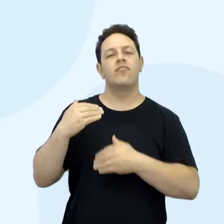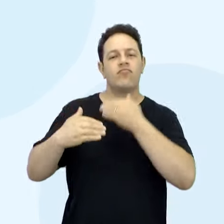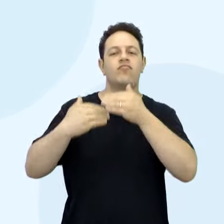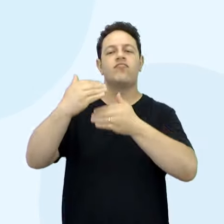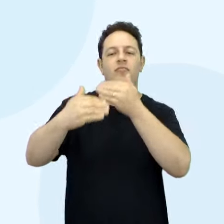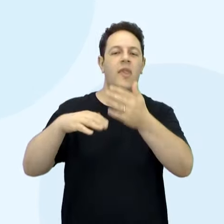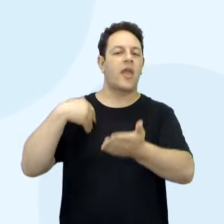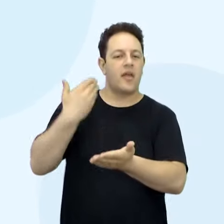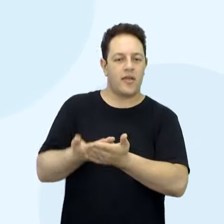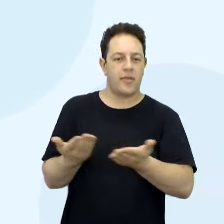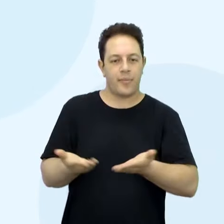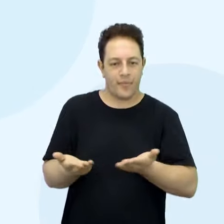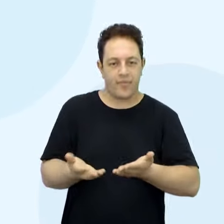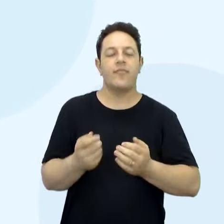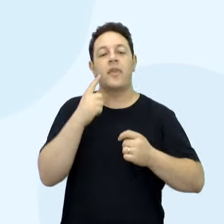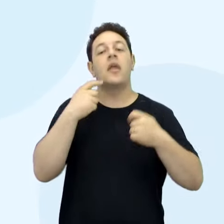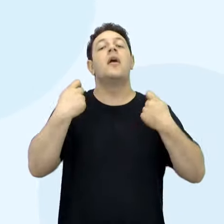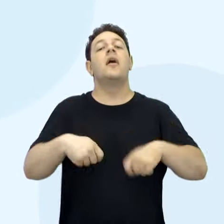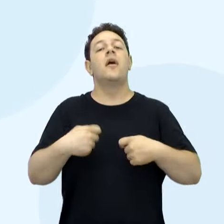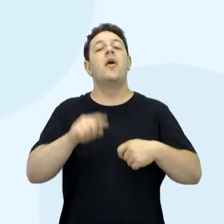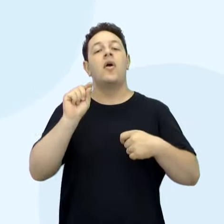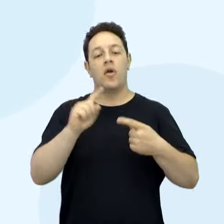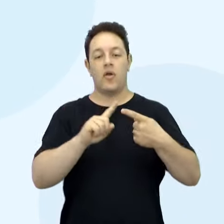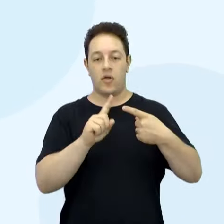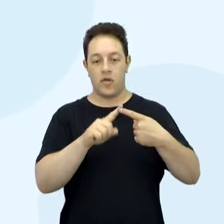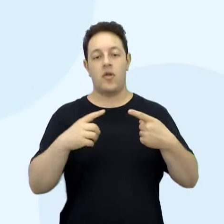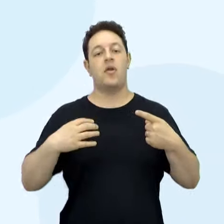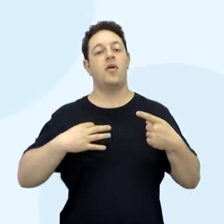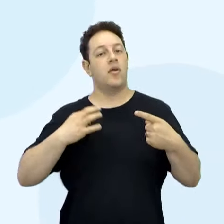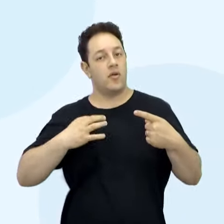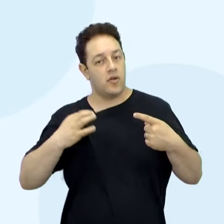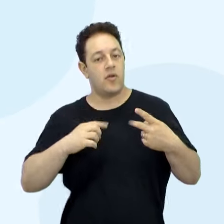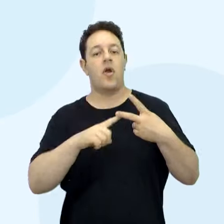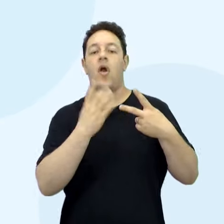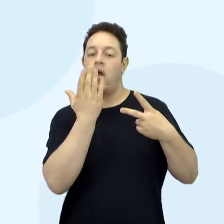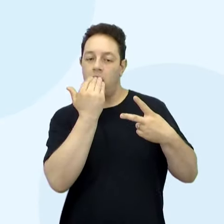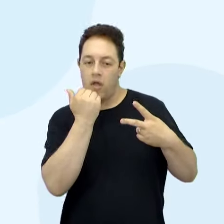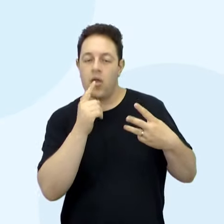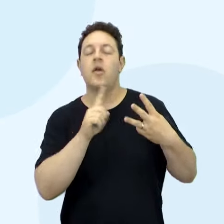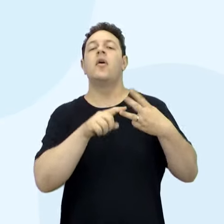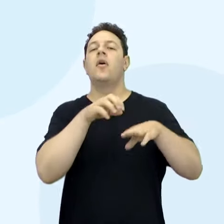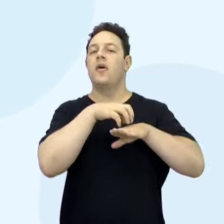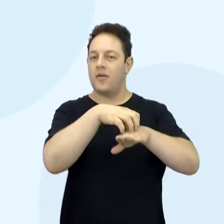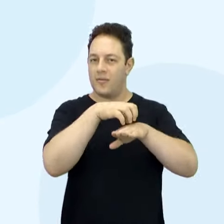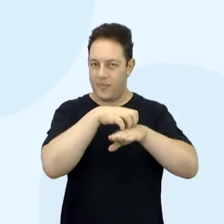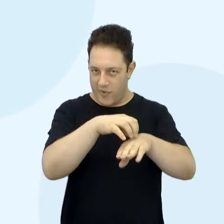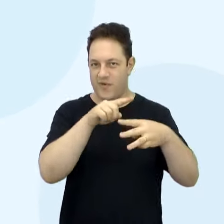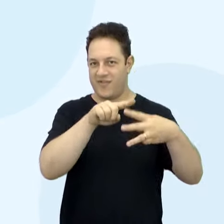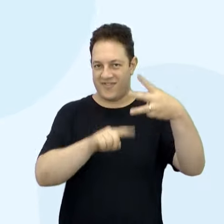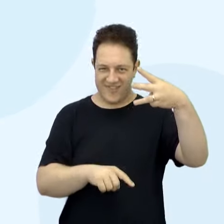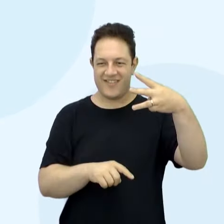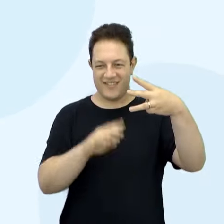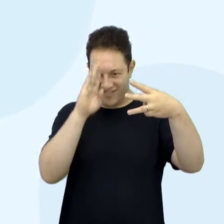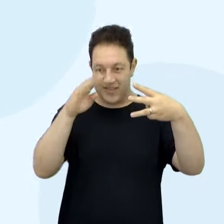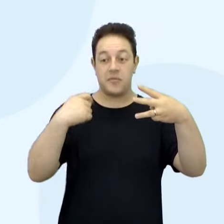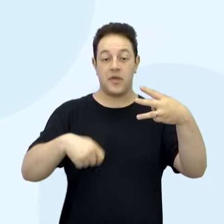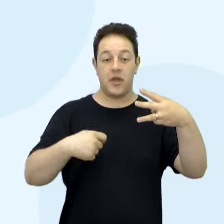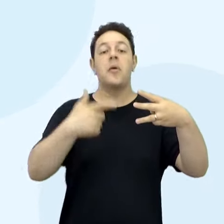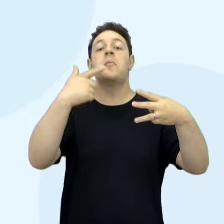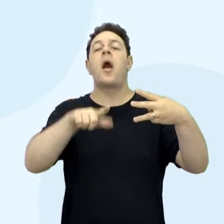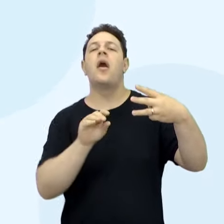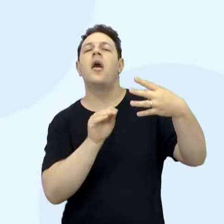eu coloquei lá como necessária, que é alimentação, vestuário e o transporte. Eu ainda coloquei lá